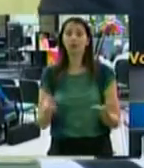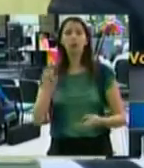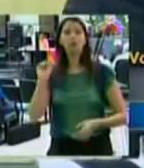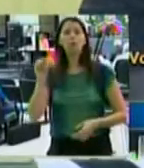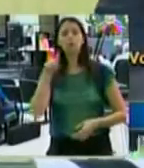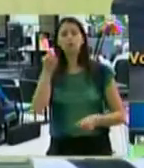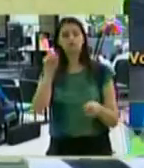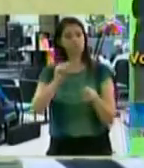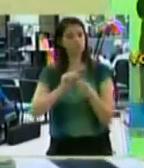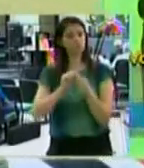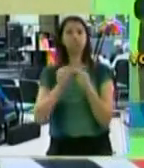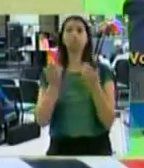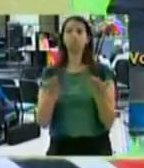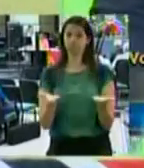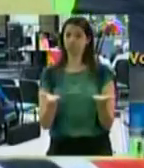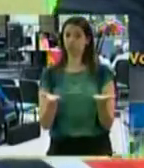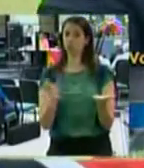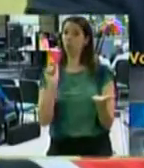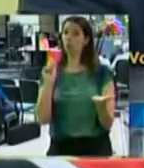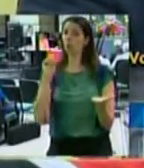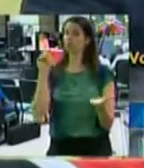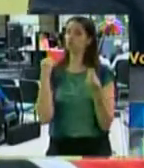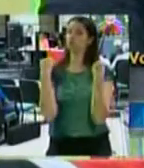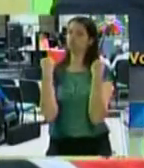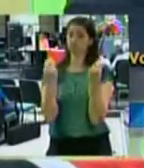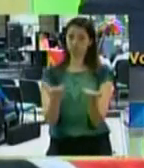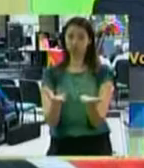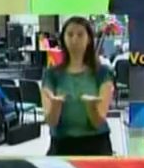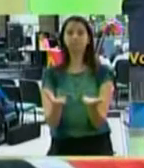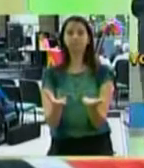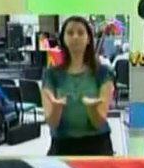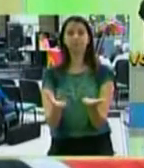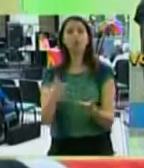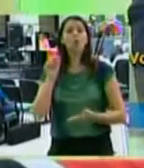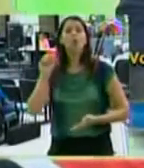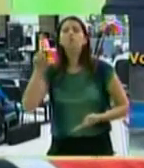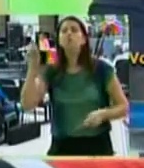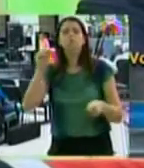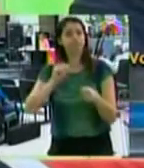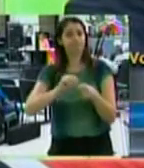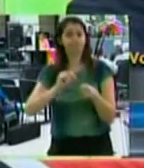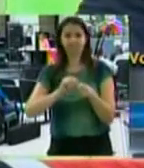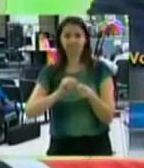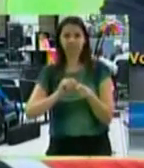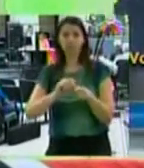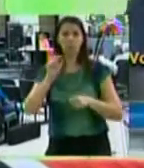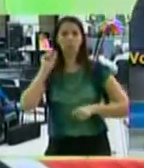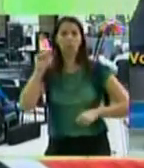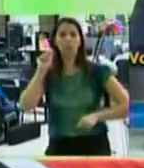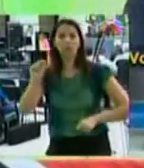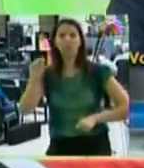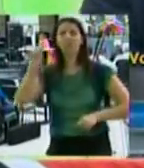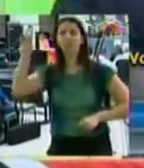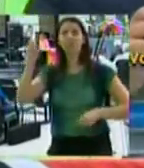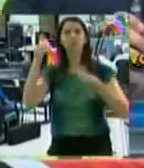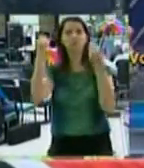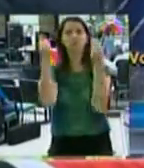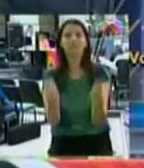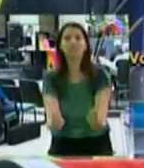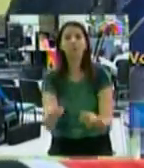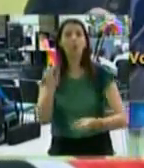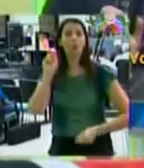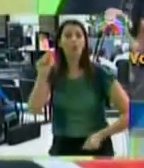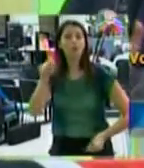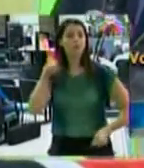você tem feito com aquilo que eu te entreguei? O que você tem feito com aquilo que eu te entreguei? O que você tem